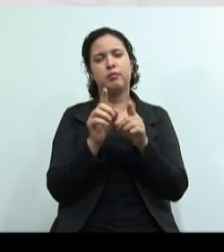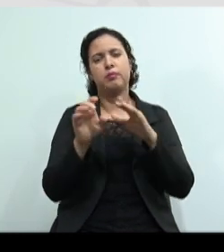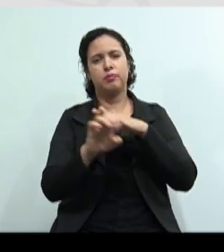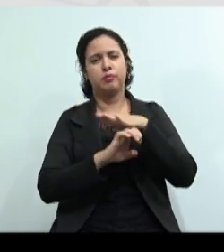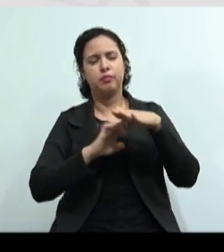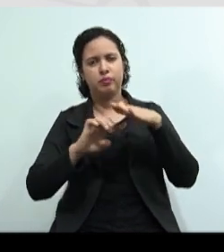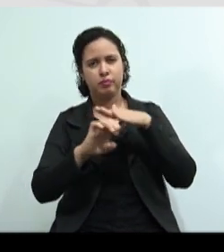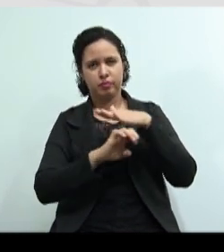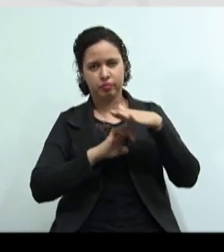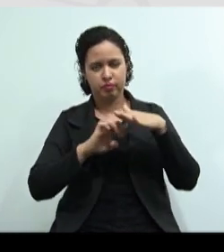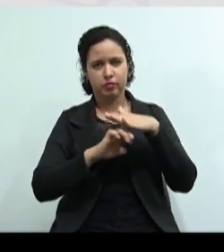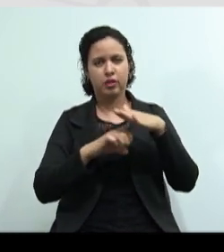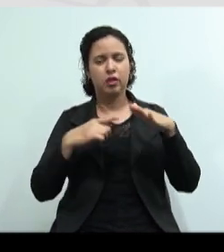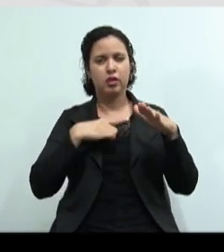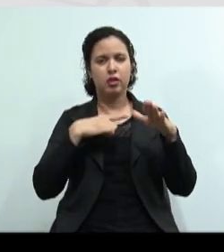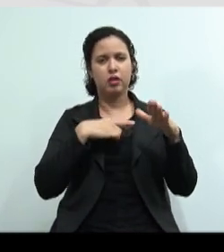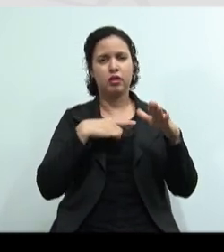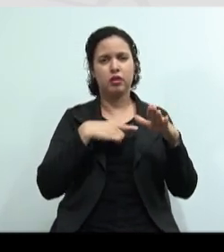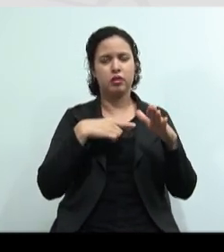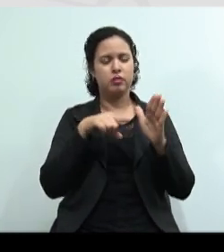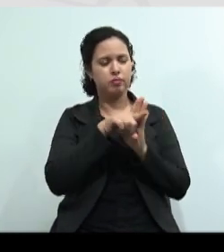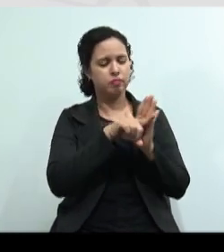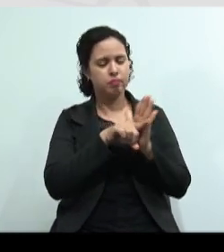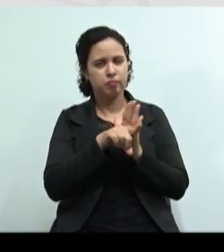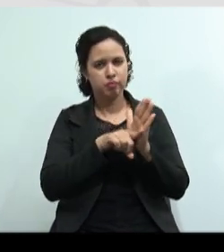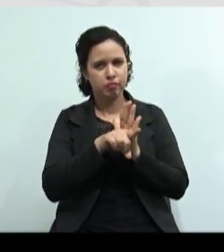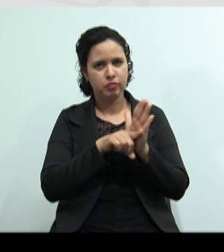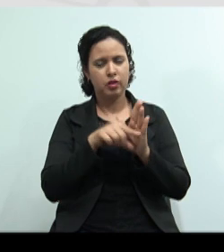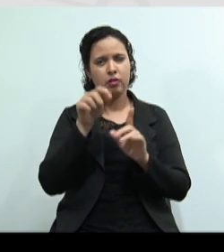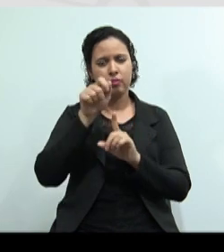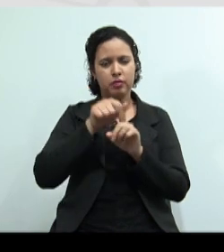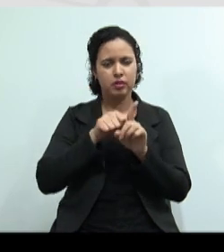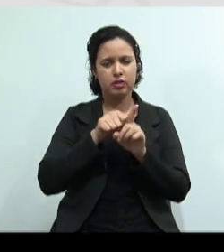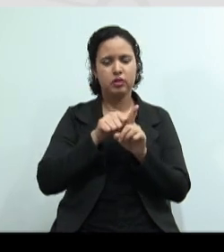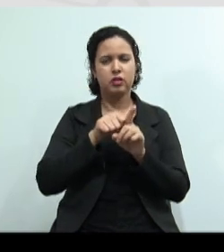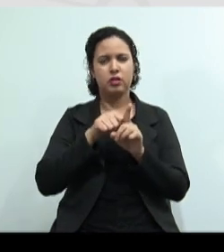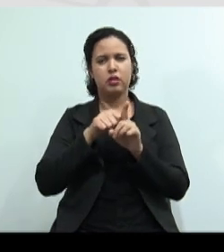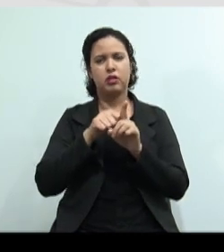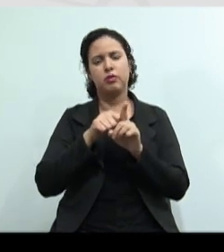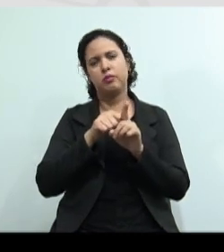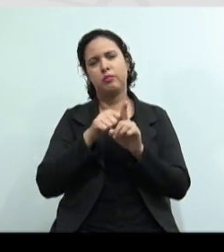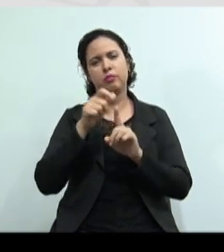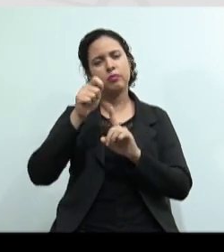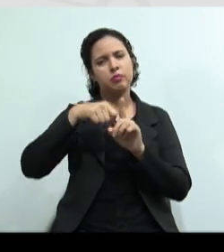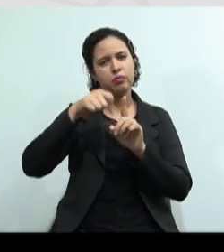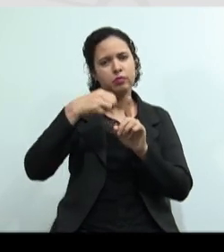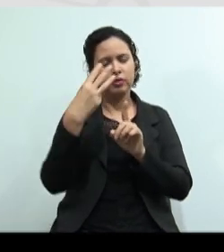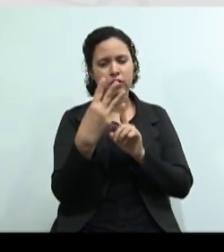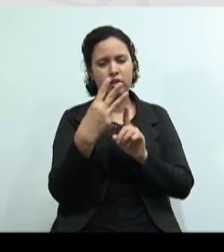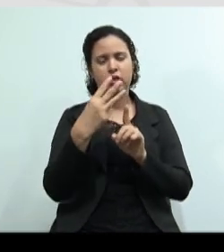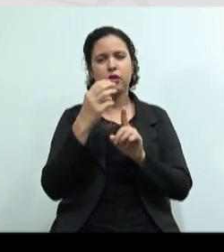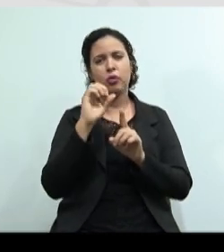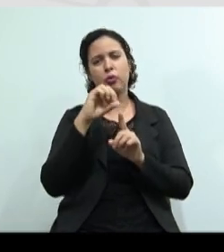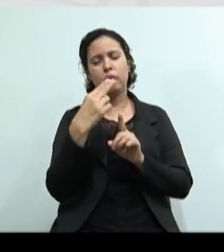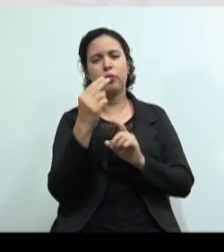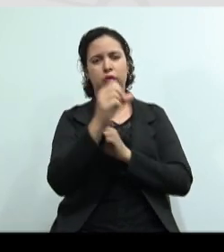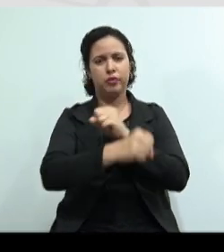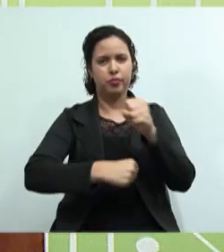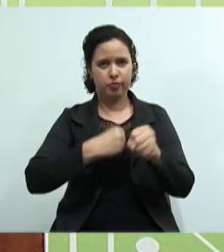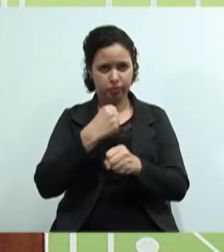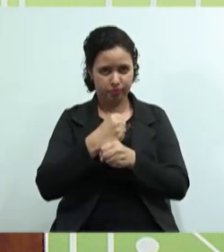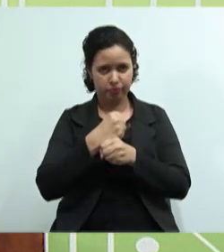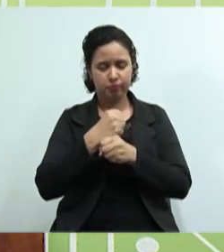em intervalos fixos, sendo esses intervalos mensal, trimestral, semestral ou anual. Ok, então aqui comigo, alunos,